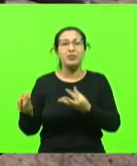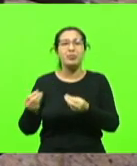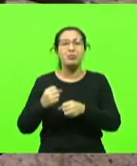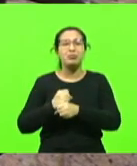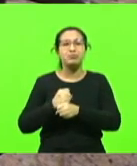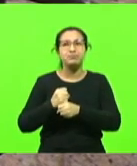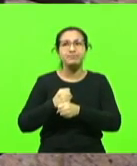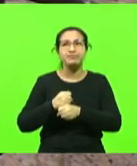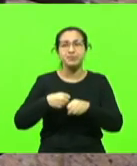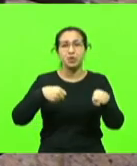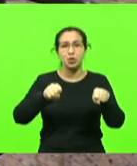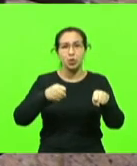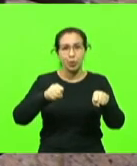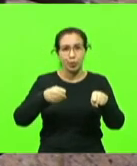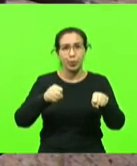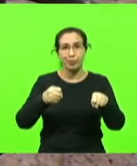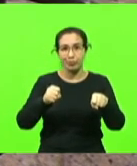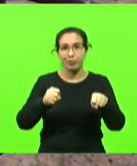quem não sabe que a moto é perigosa?